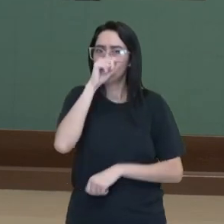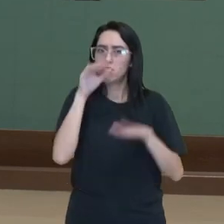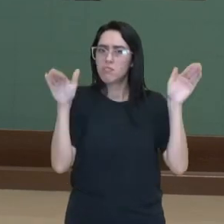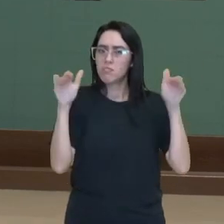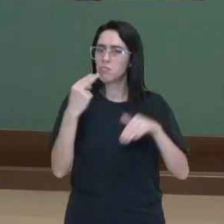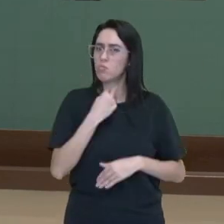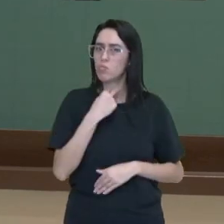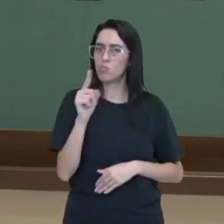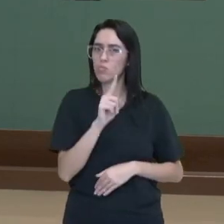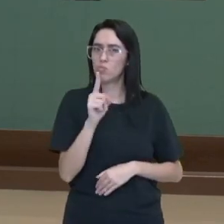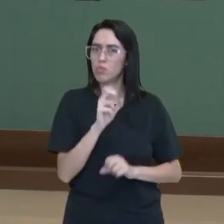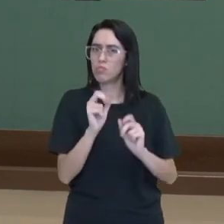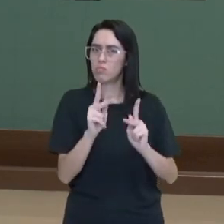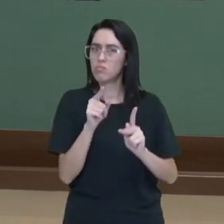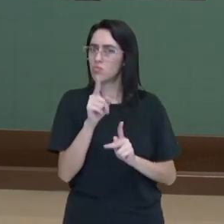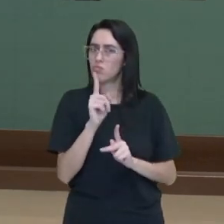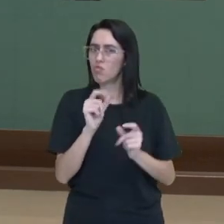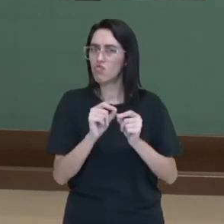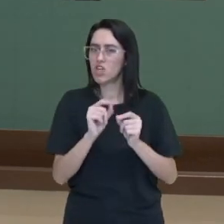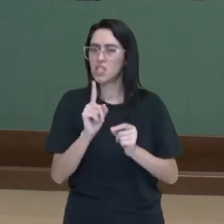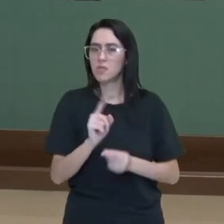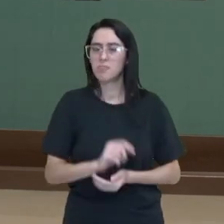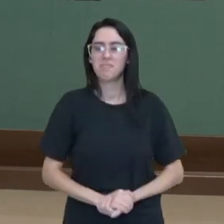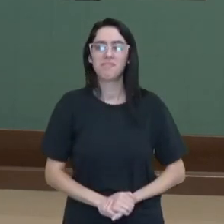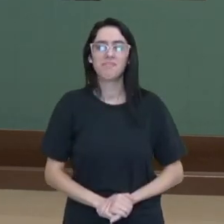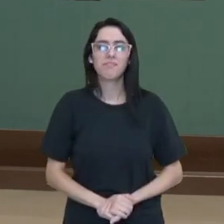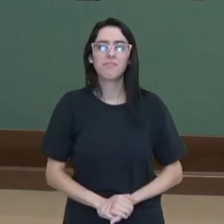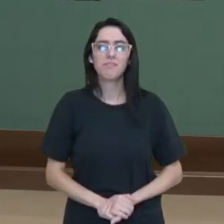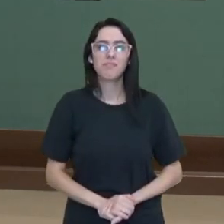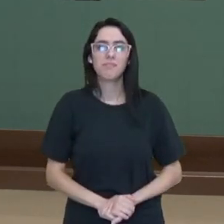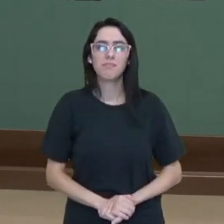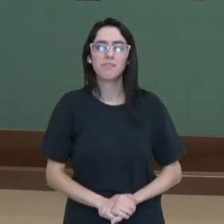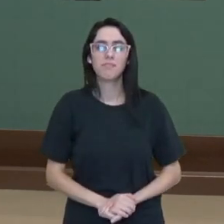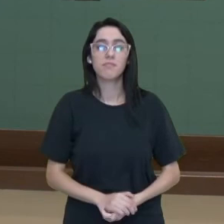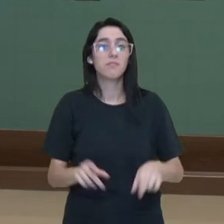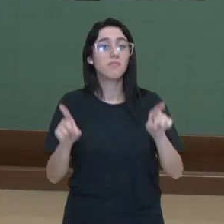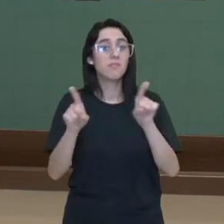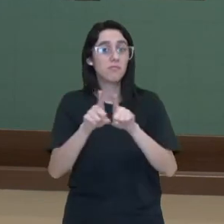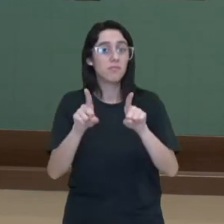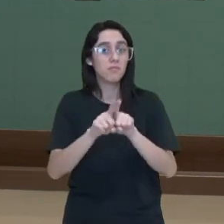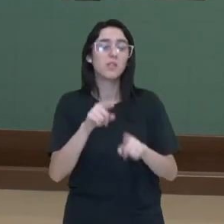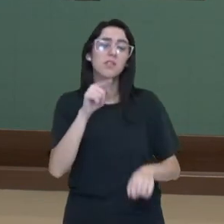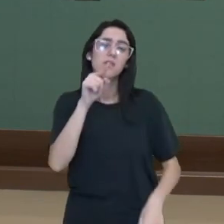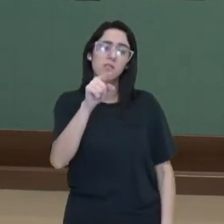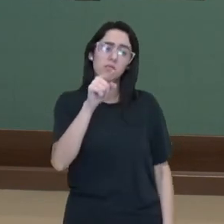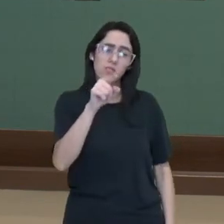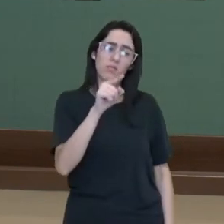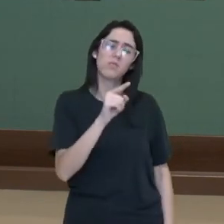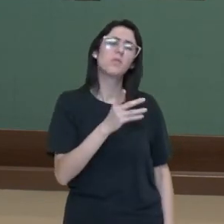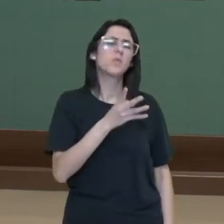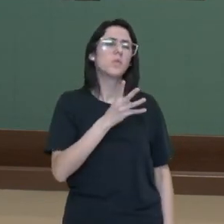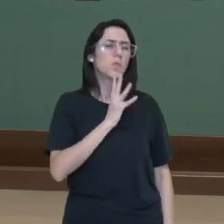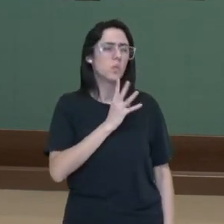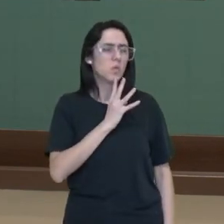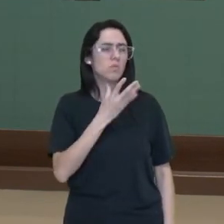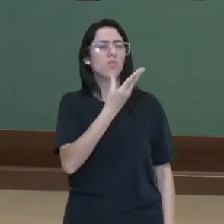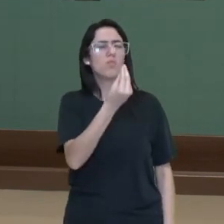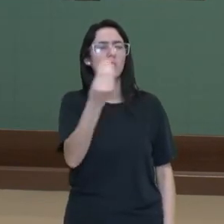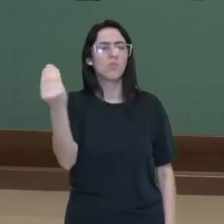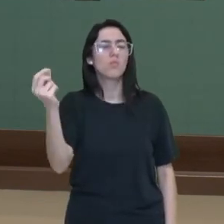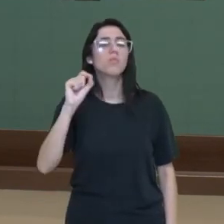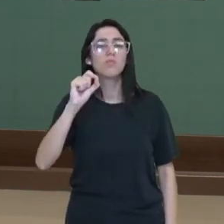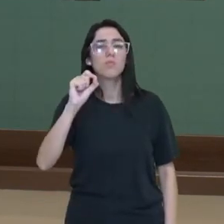nos passarinhos, né? Não vá fazer isso, tá bom? E também, esse eu acho que muitos de vocês aí fazem, os